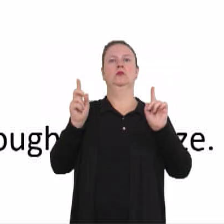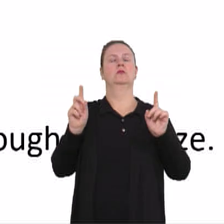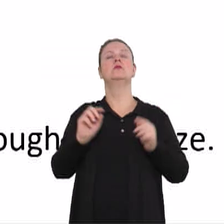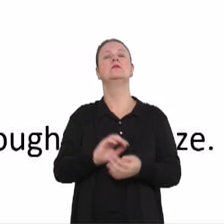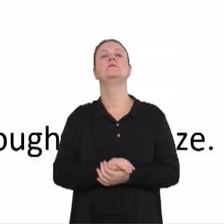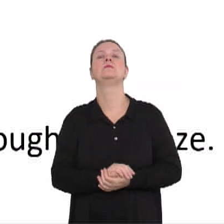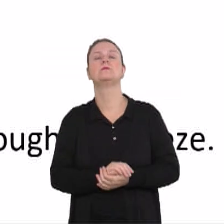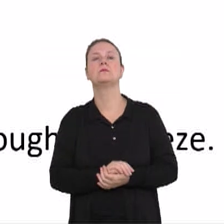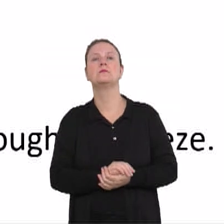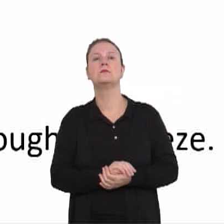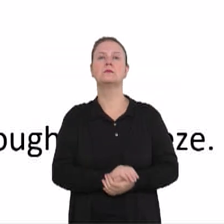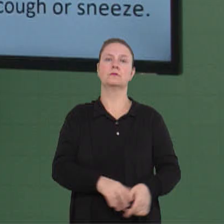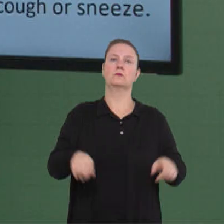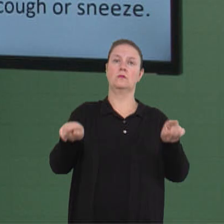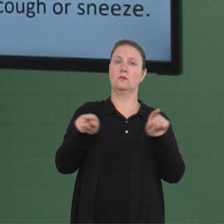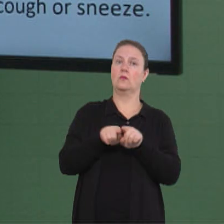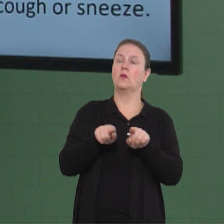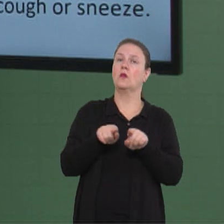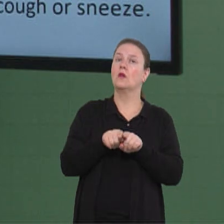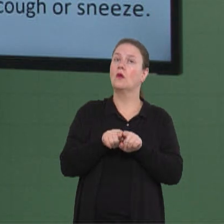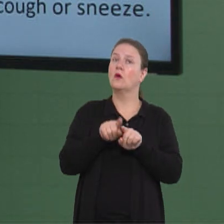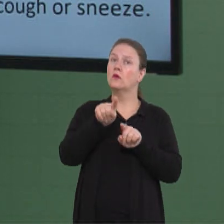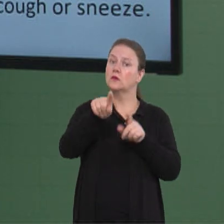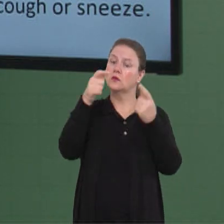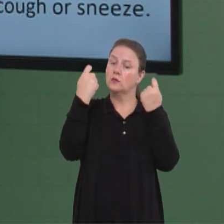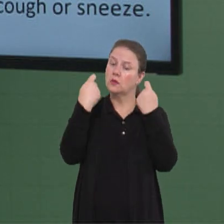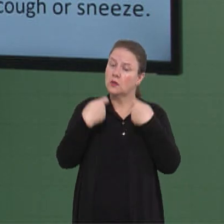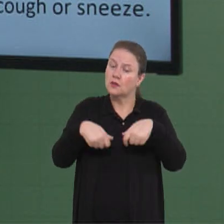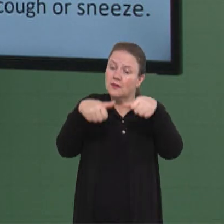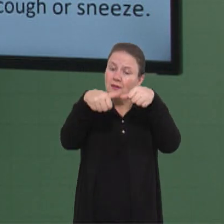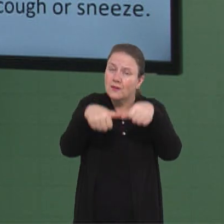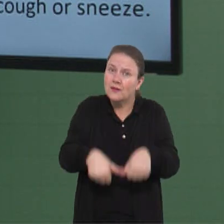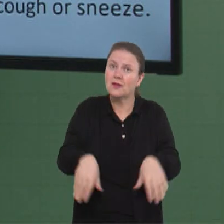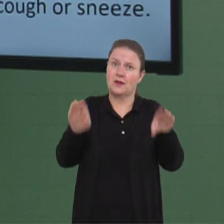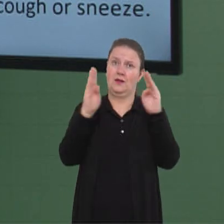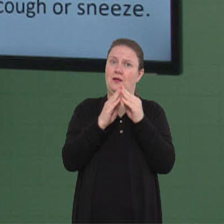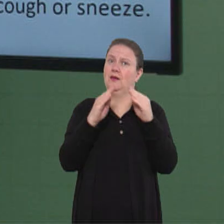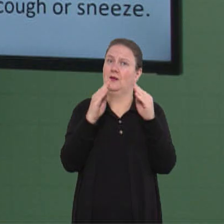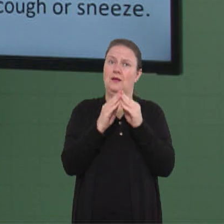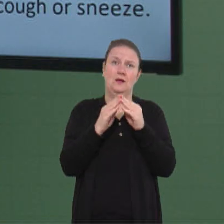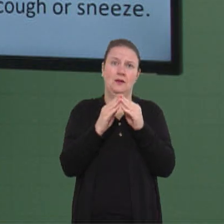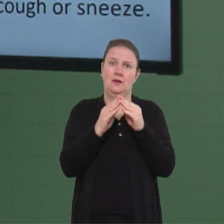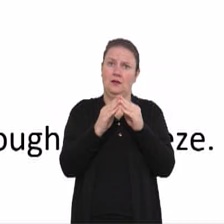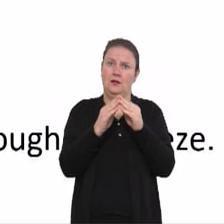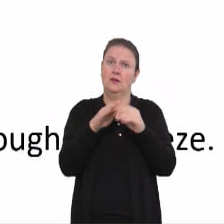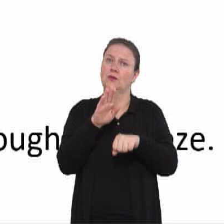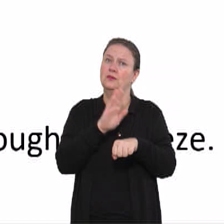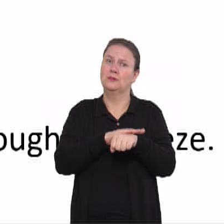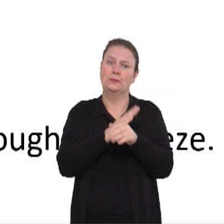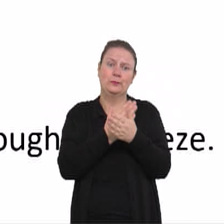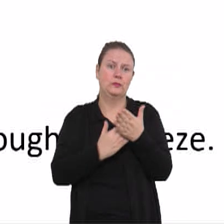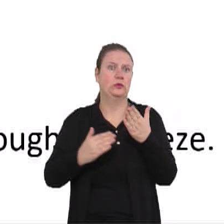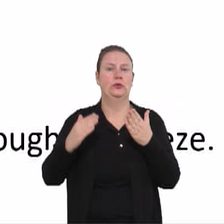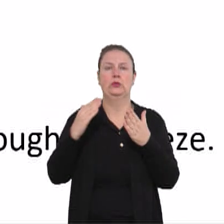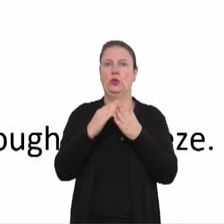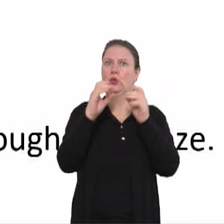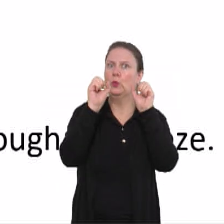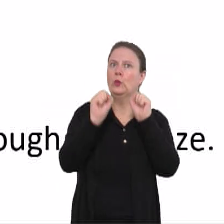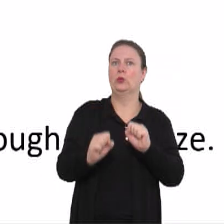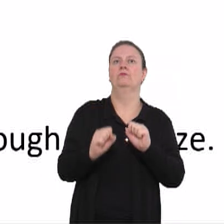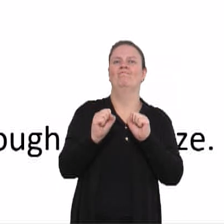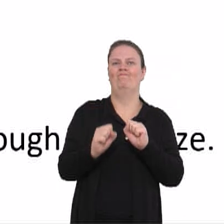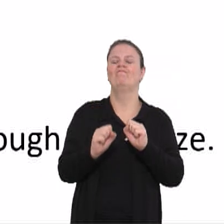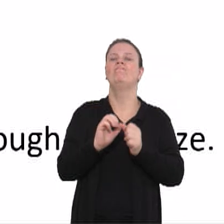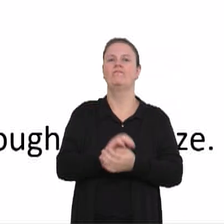home as much as you can você deve ficar em casa o máximo que puder di irmã cyrus